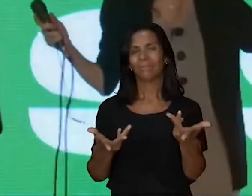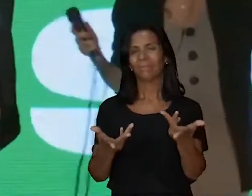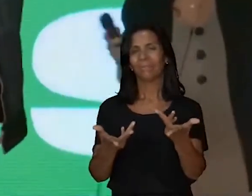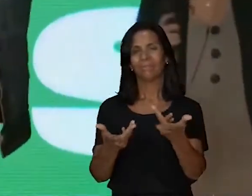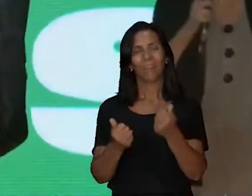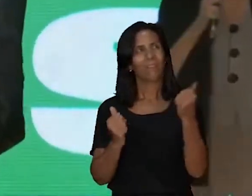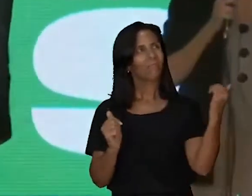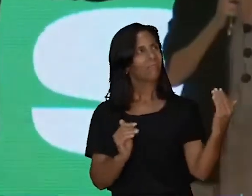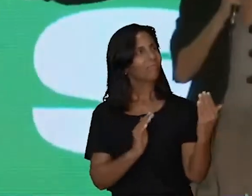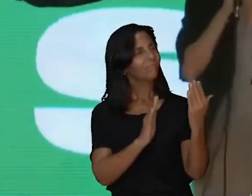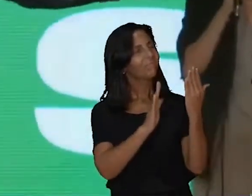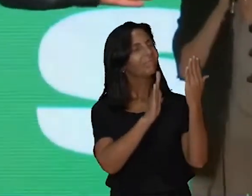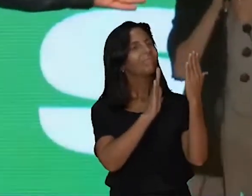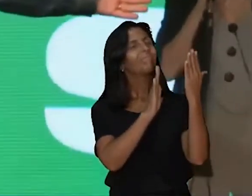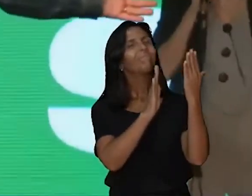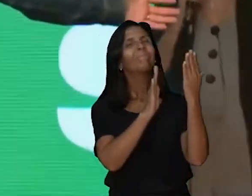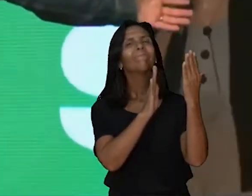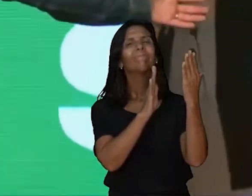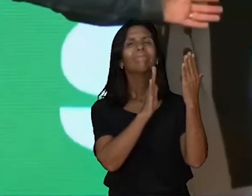diante dEle.